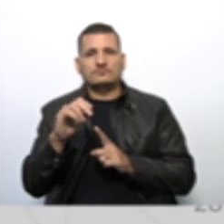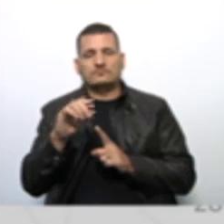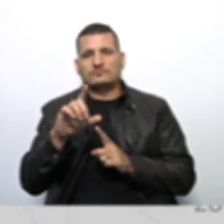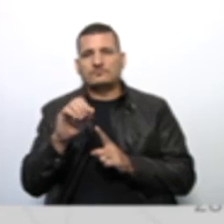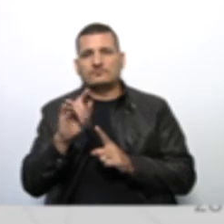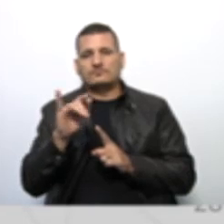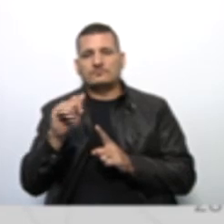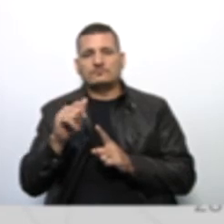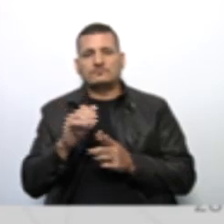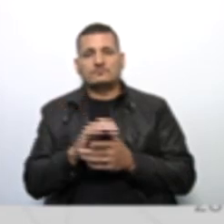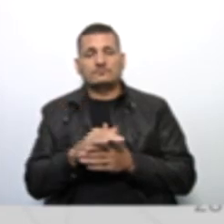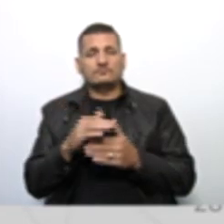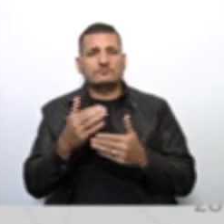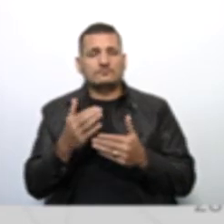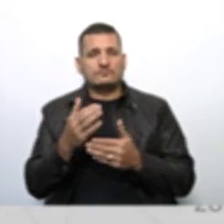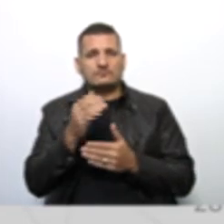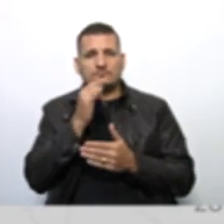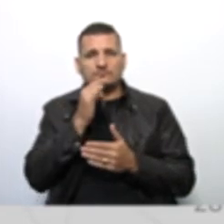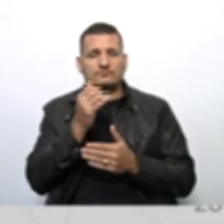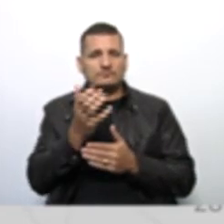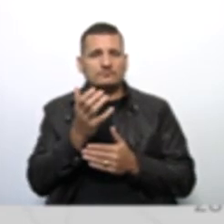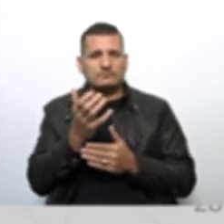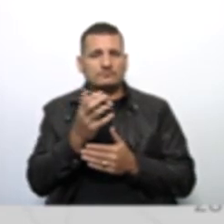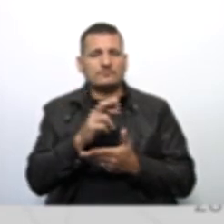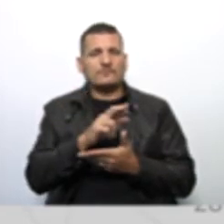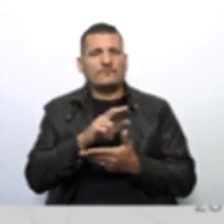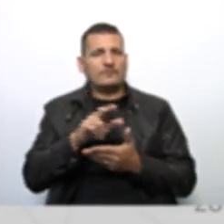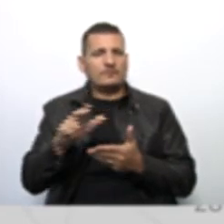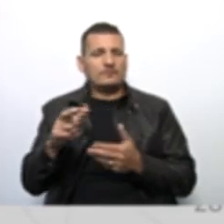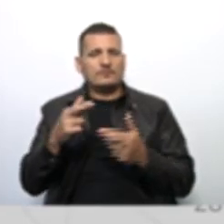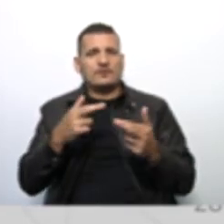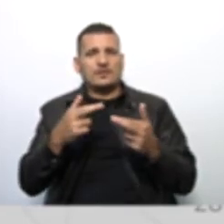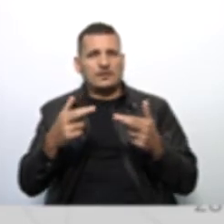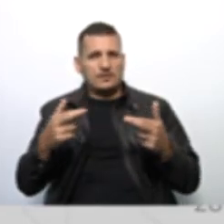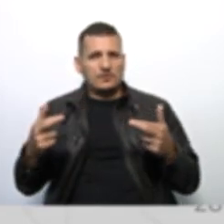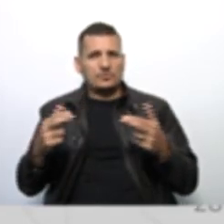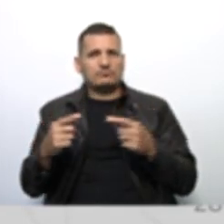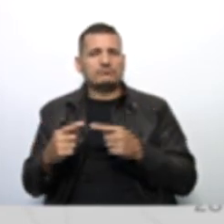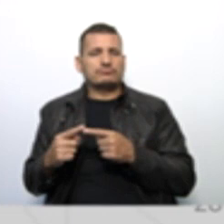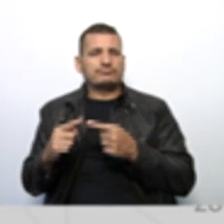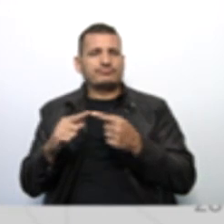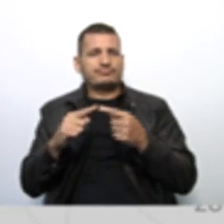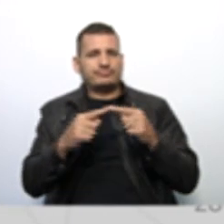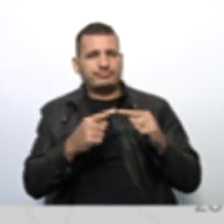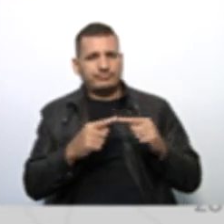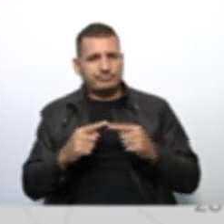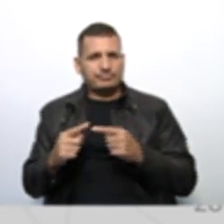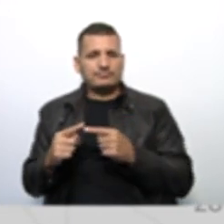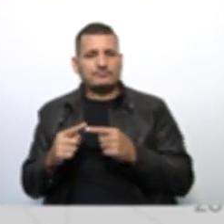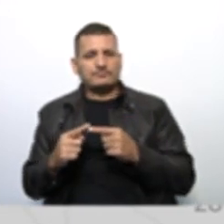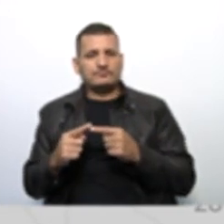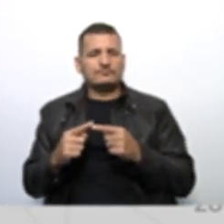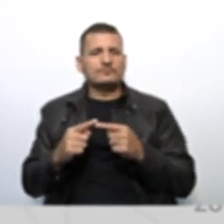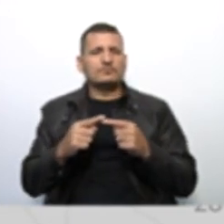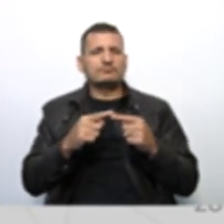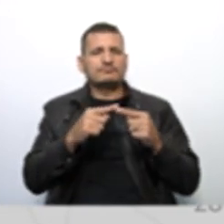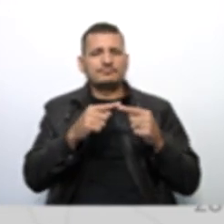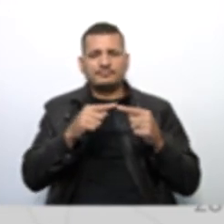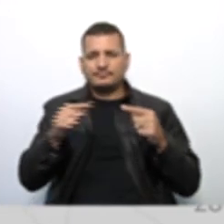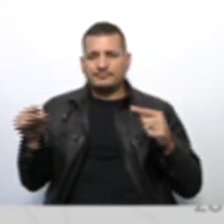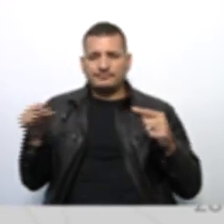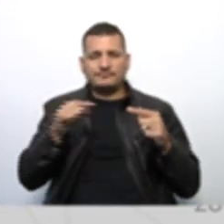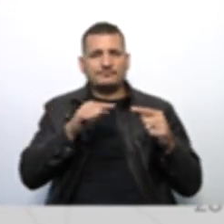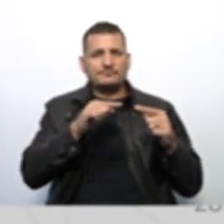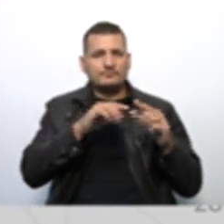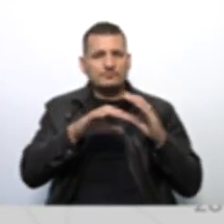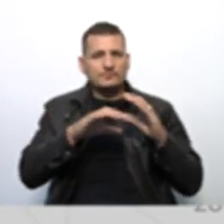nós queremos interligar diversas redes que devem comunicar entre si, as linhas de comunicação e os pontos